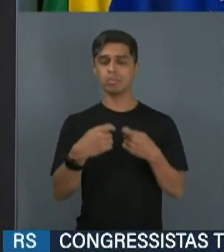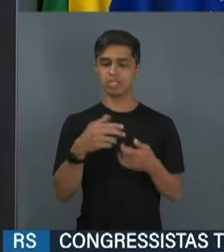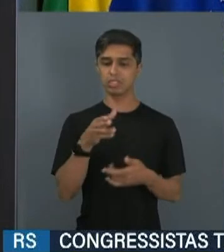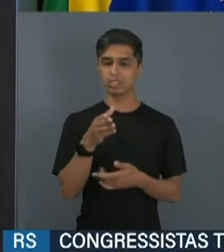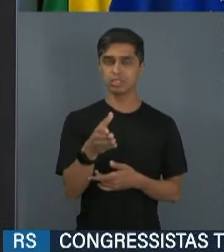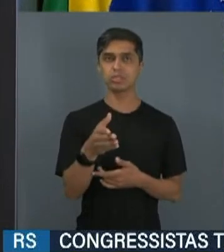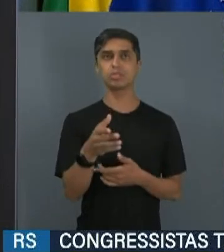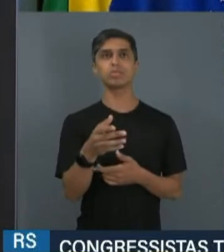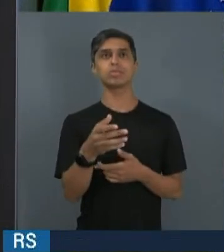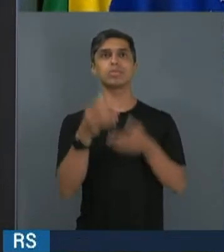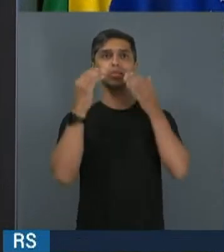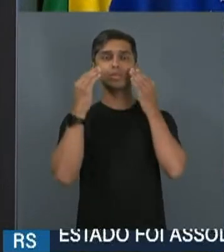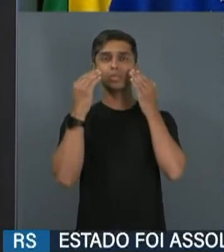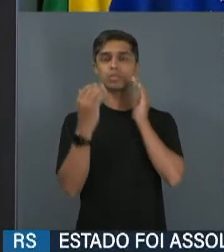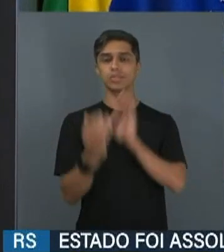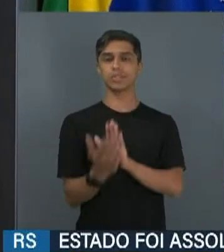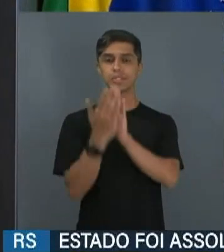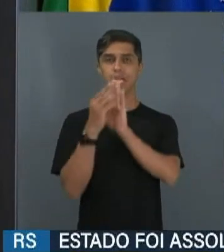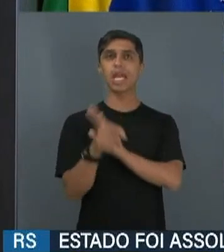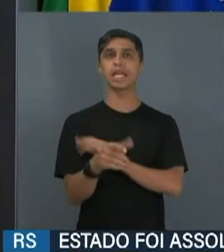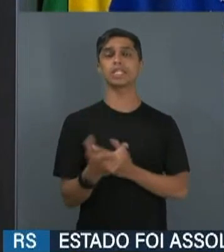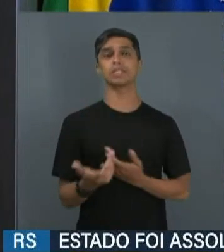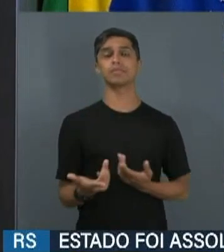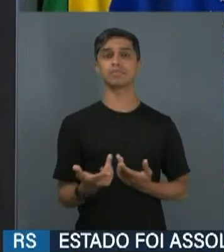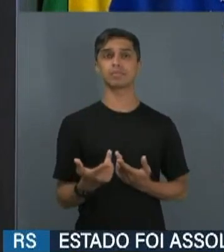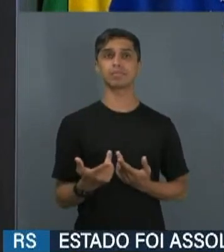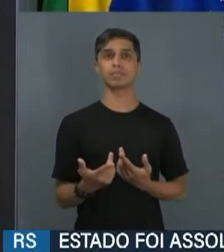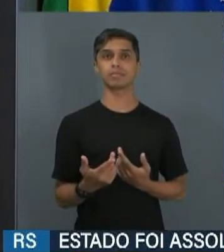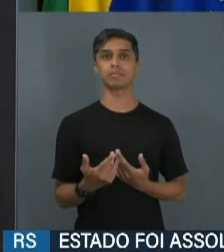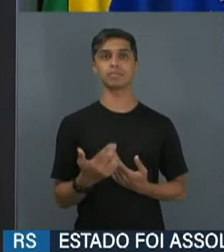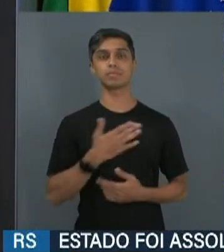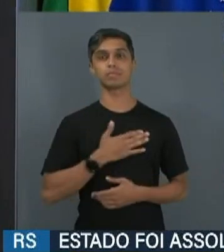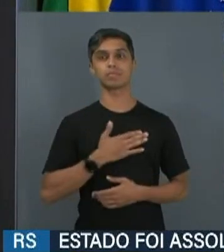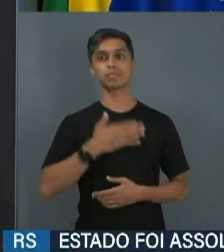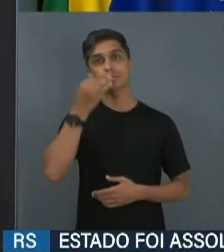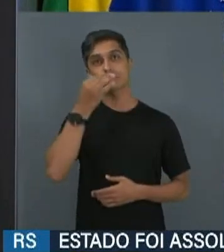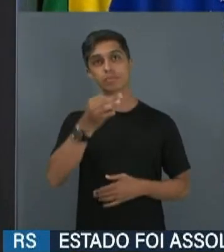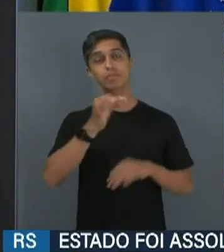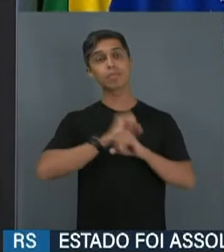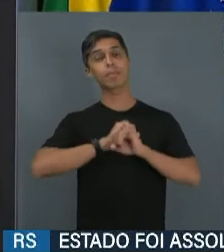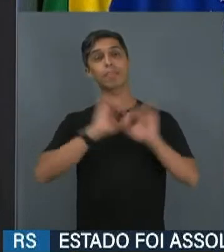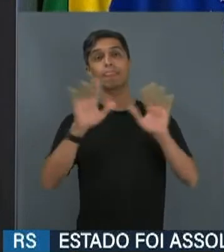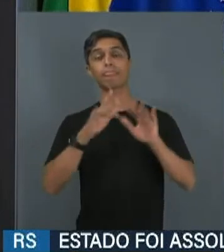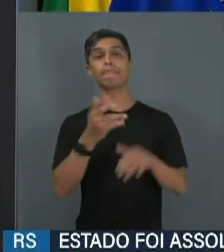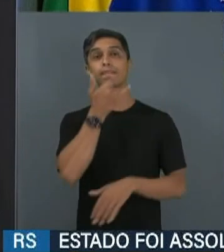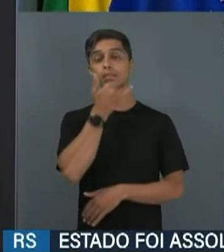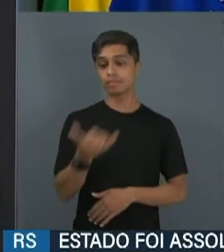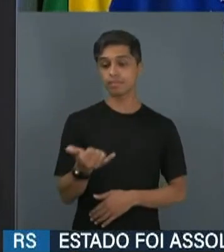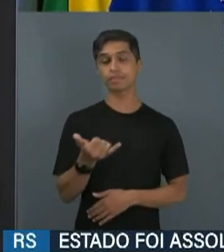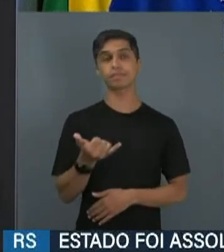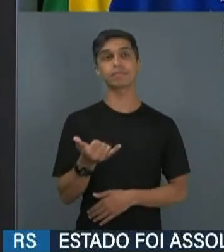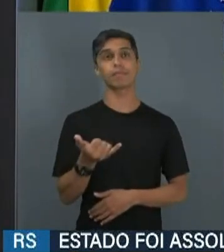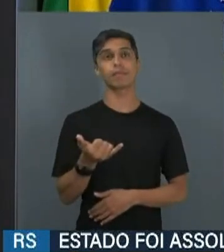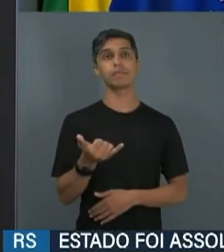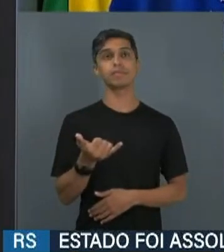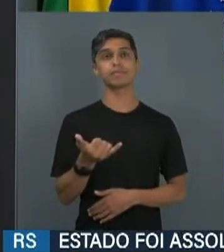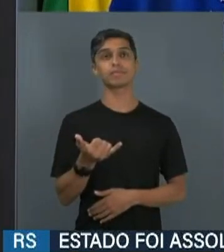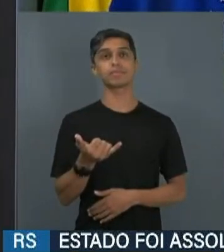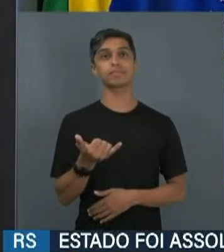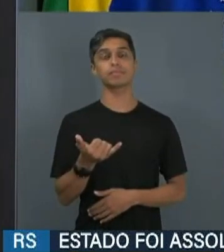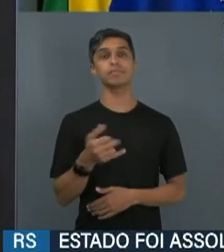eles. E se eu tenho uma posição clara com relação à anistia, com relação